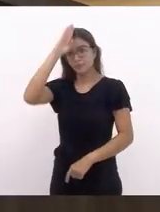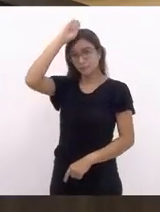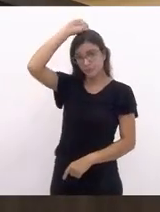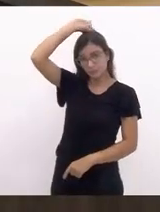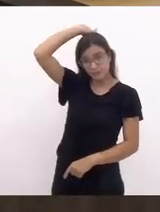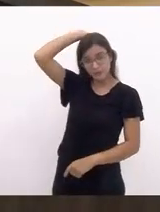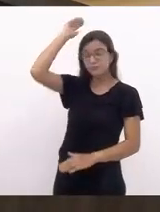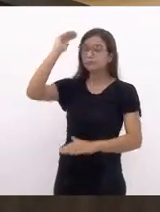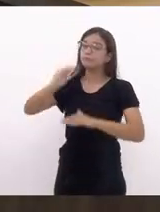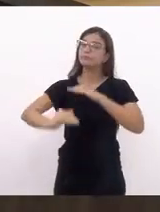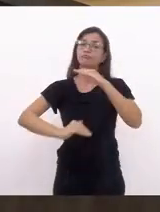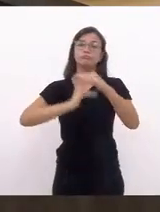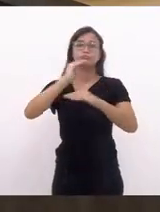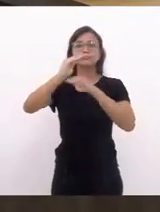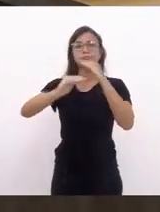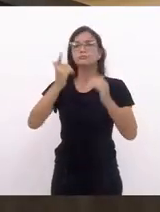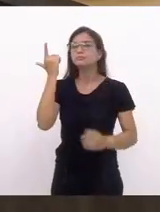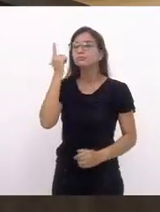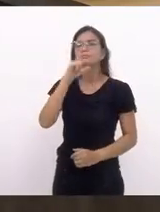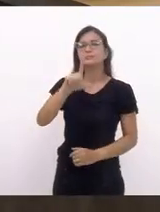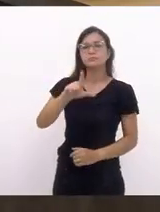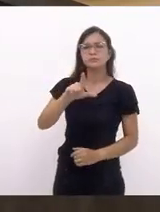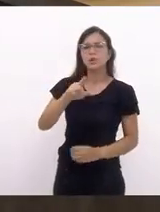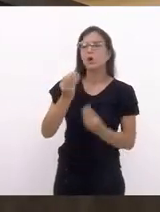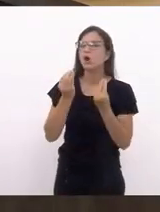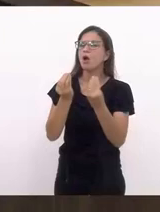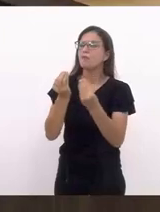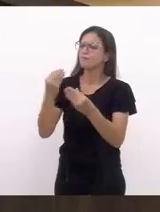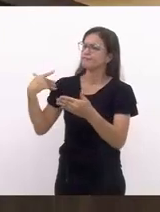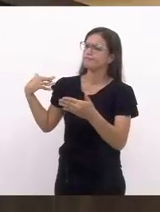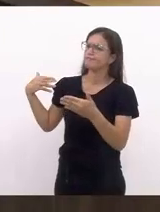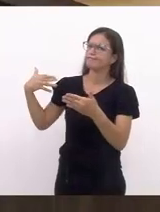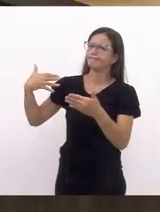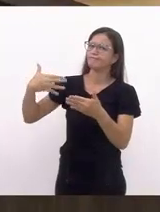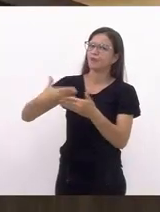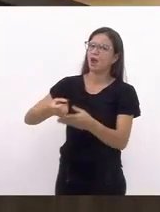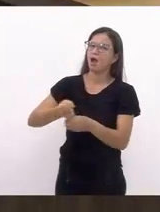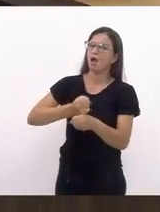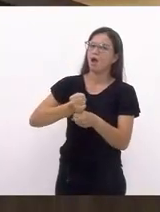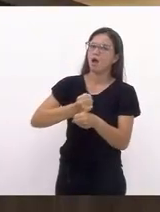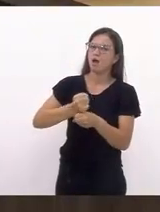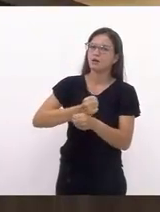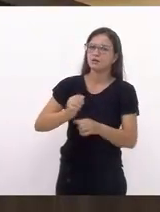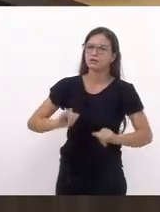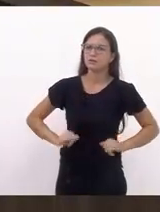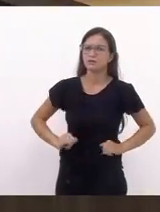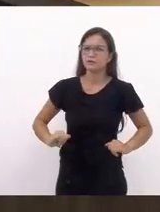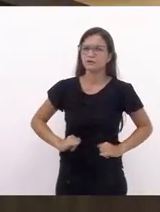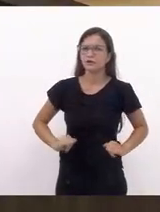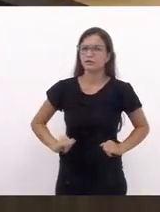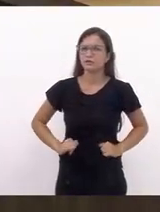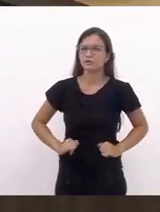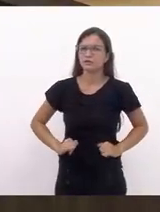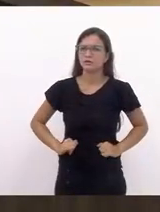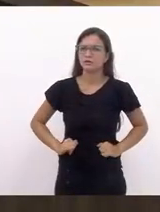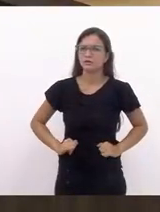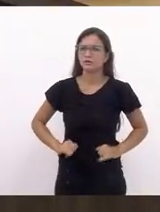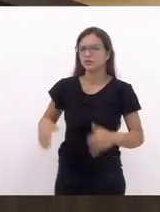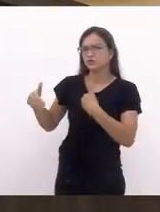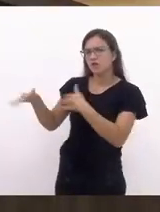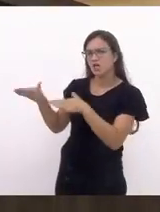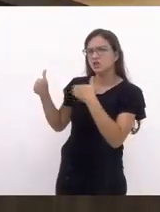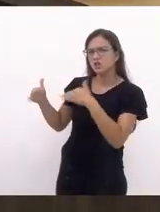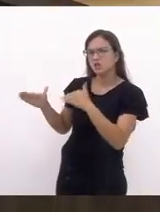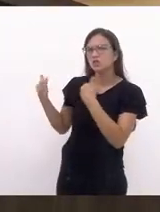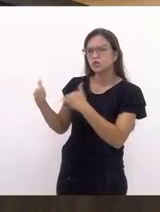Bombeiros um avanço depois de anos de Sofrimento sem nenhum tipo de correção eu